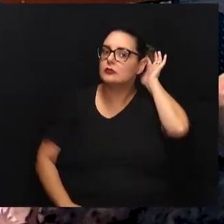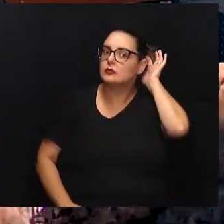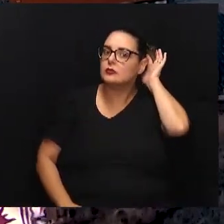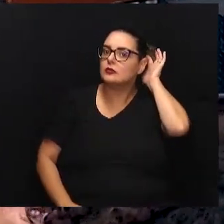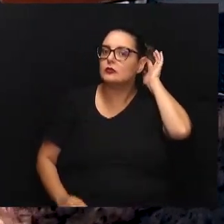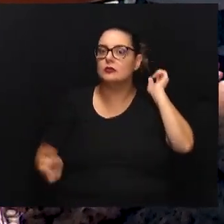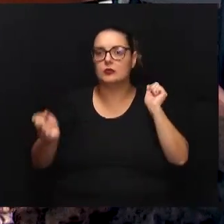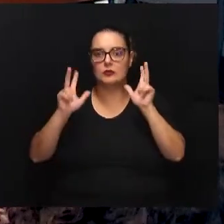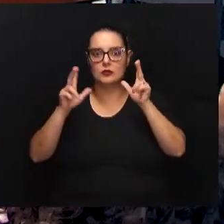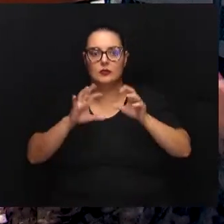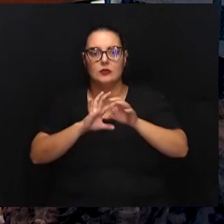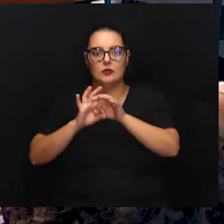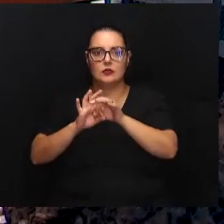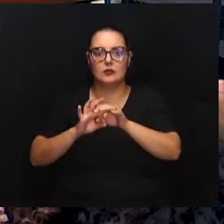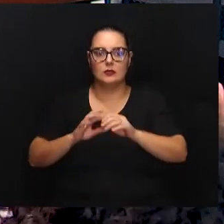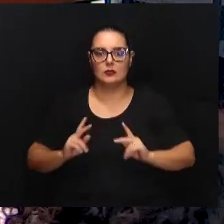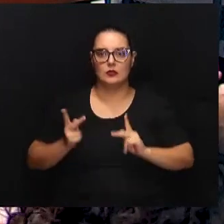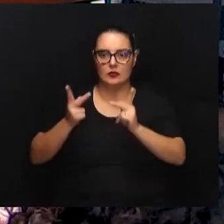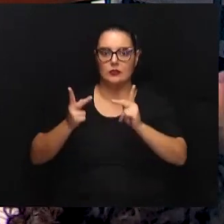gente.